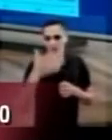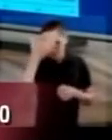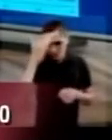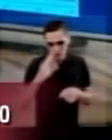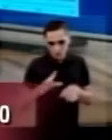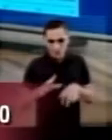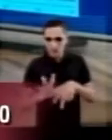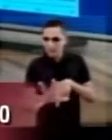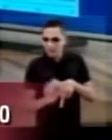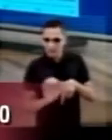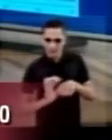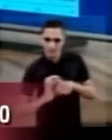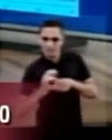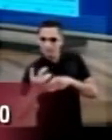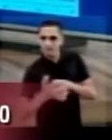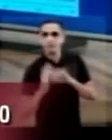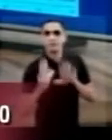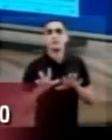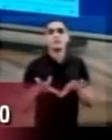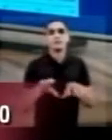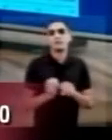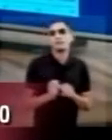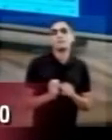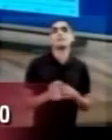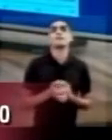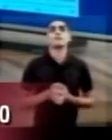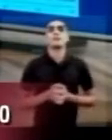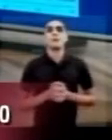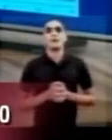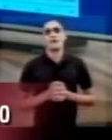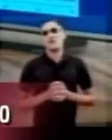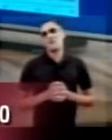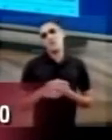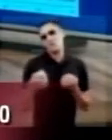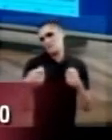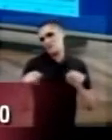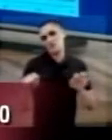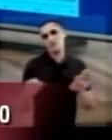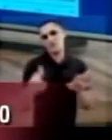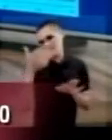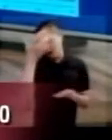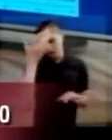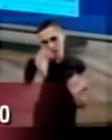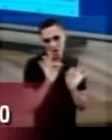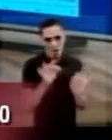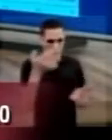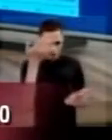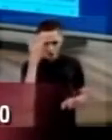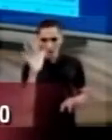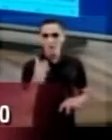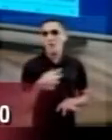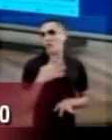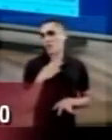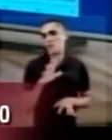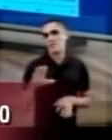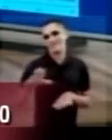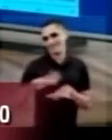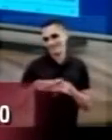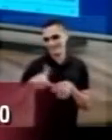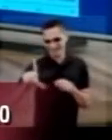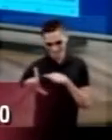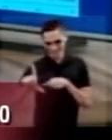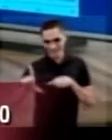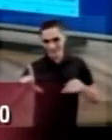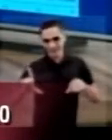nenhum entendedor de gráfico para entender como que o nosso número de contaminado